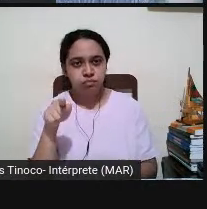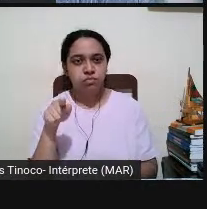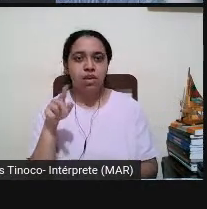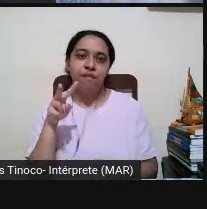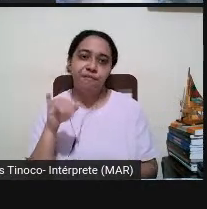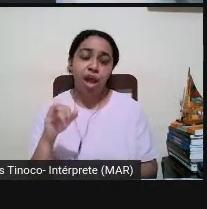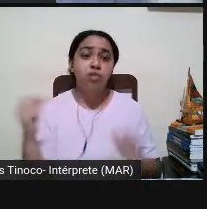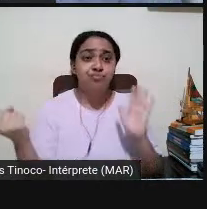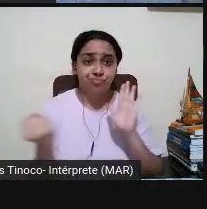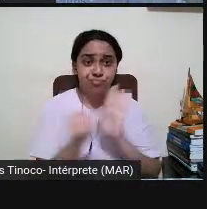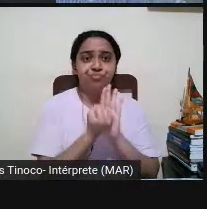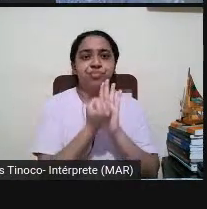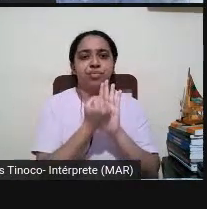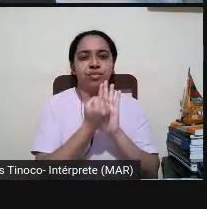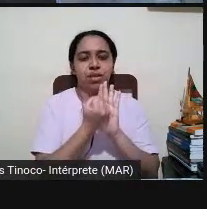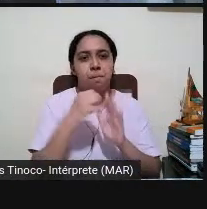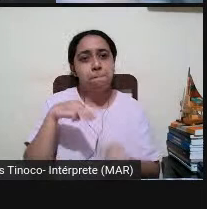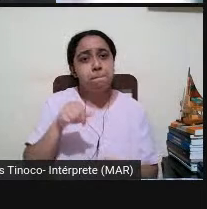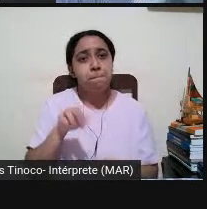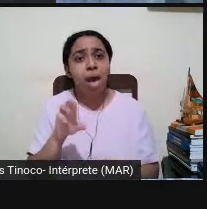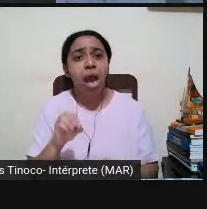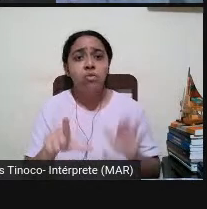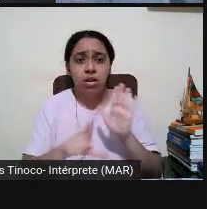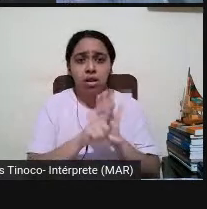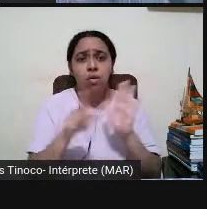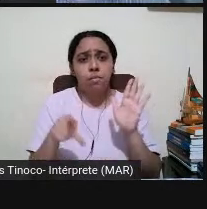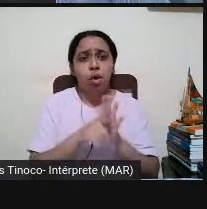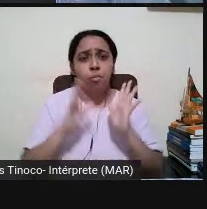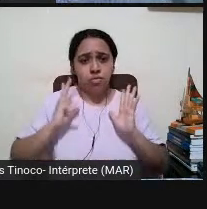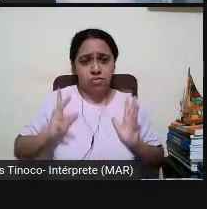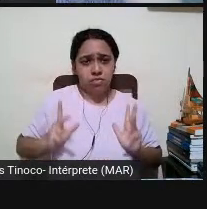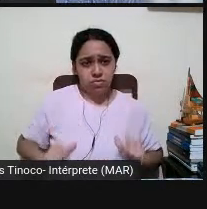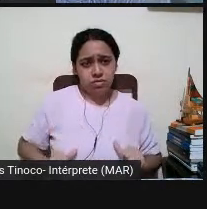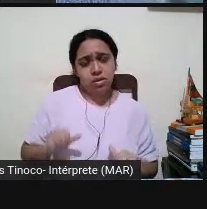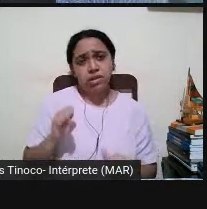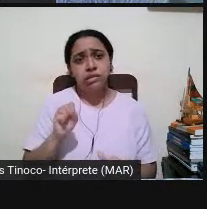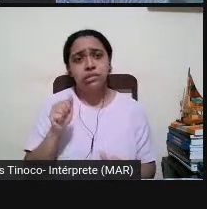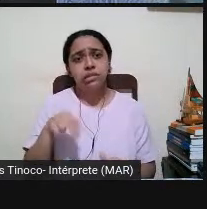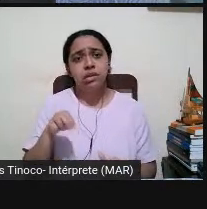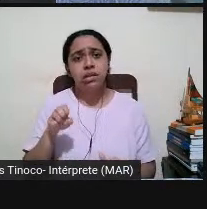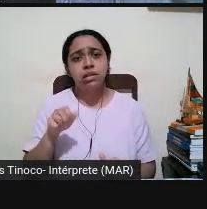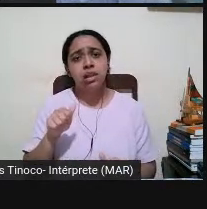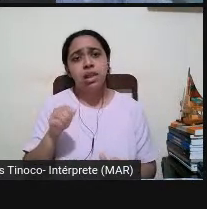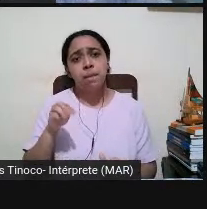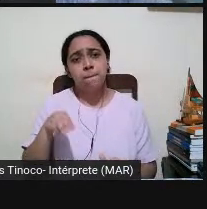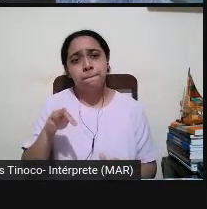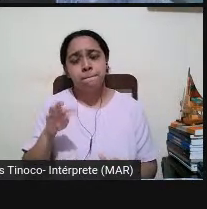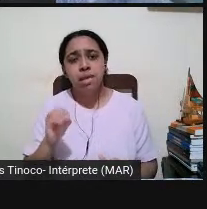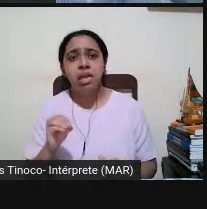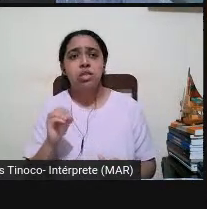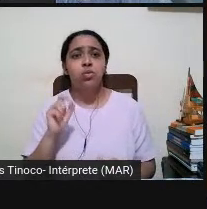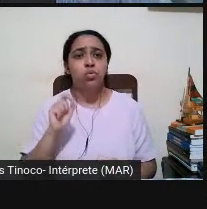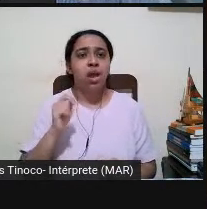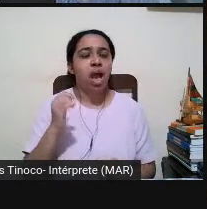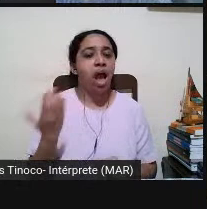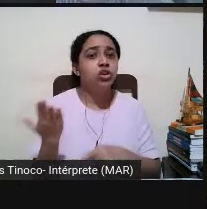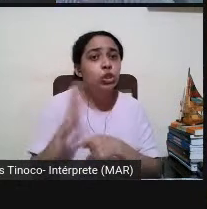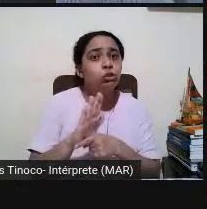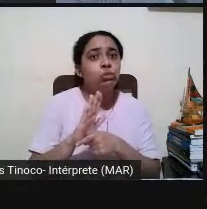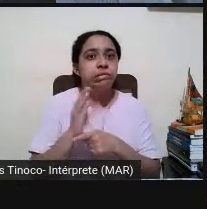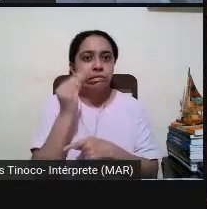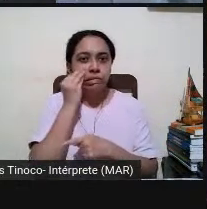Marco legal do saneamento que alguns dizem que talvez ajude a resolver essa situação né da geração de resíduos dos Municípios